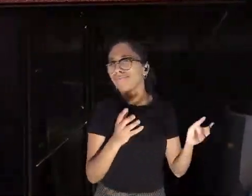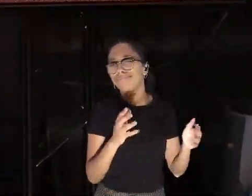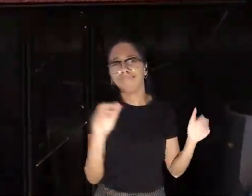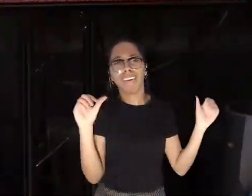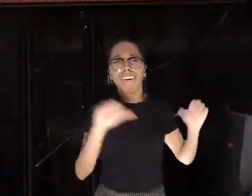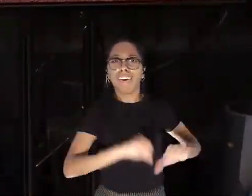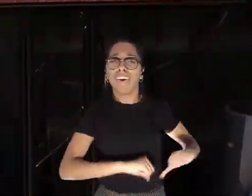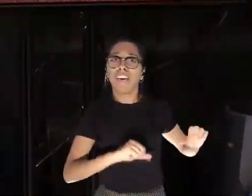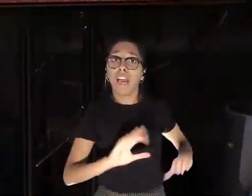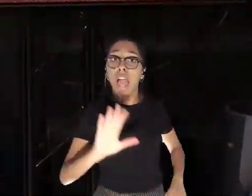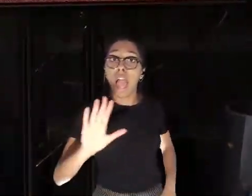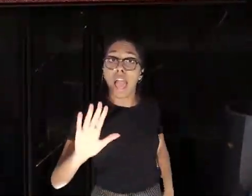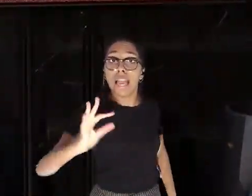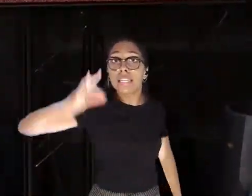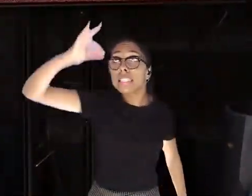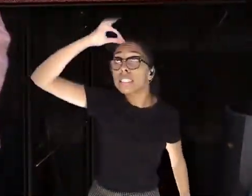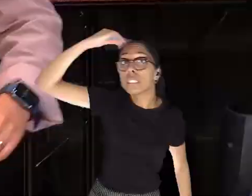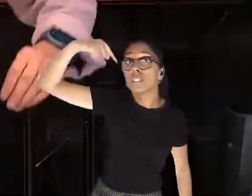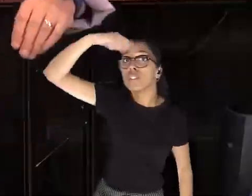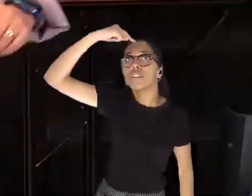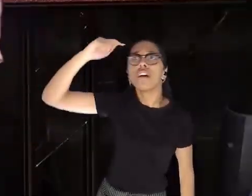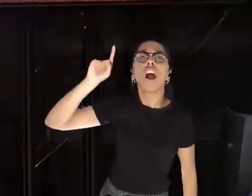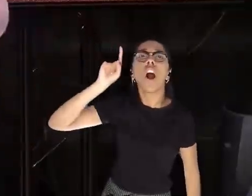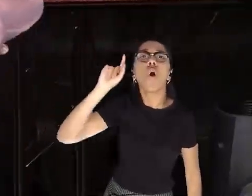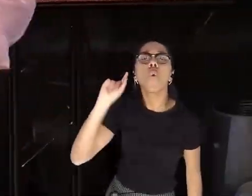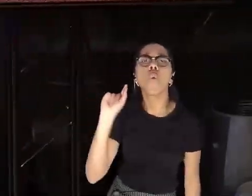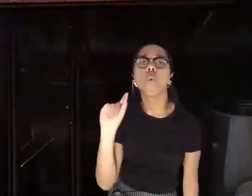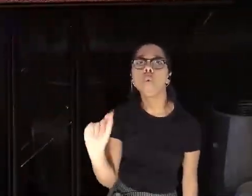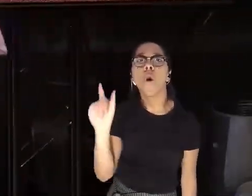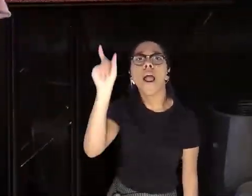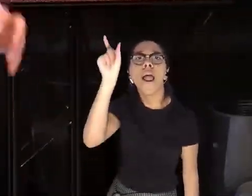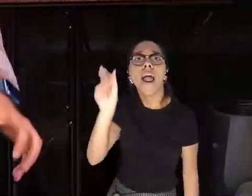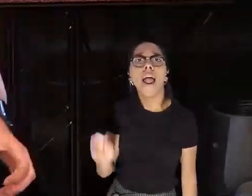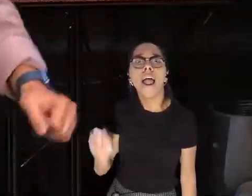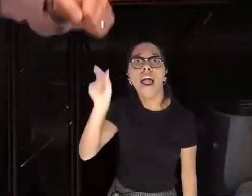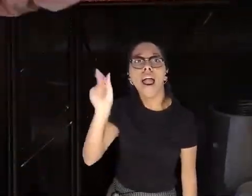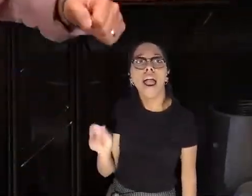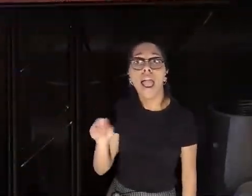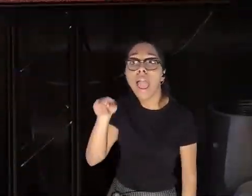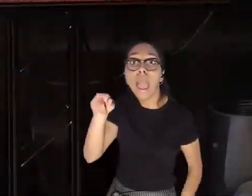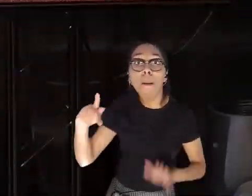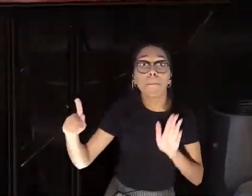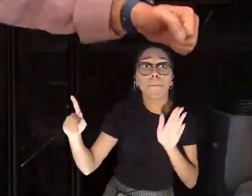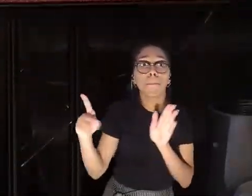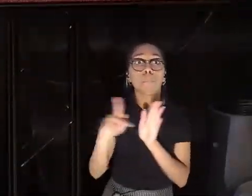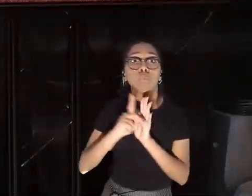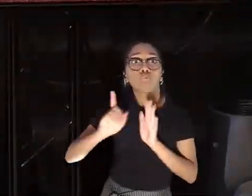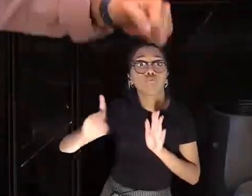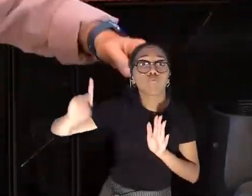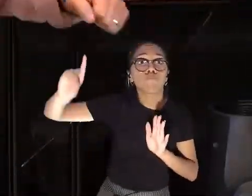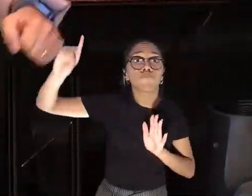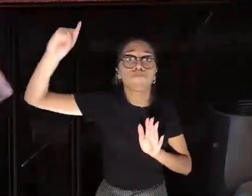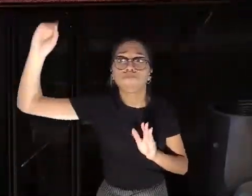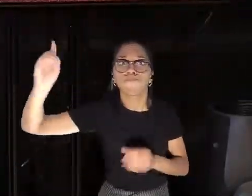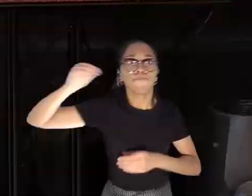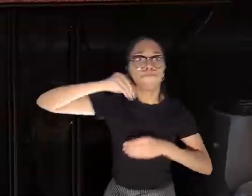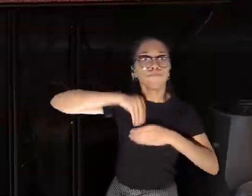Espírito Santo não é um arrepio na nuca. O Espírito Santo não é um calafrio. O Espírito Santo é o próprio Deus em